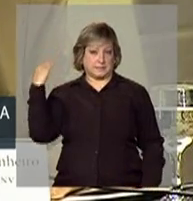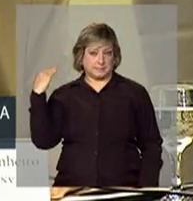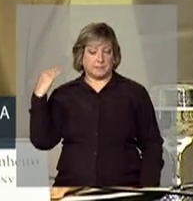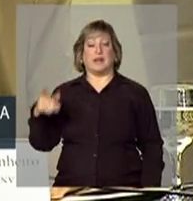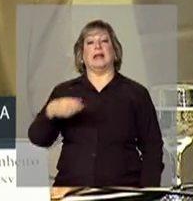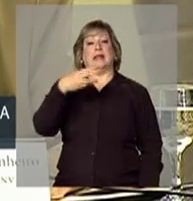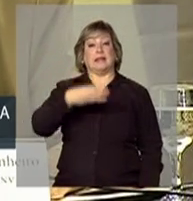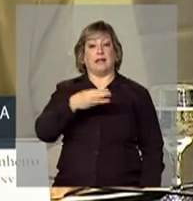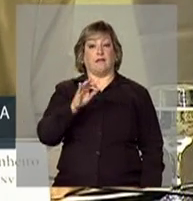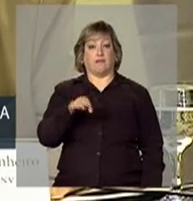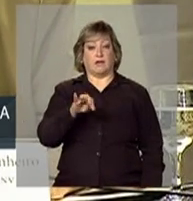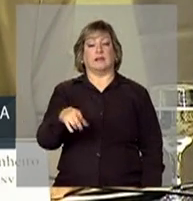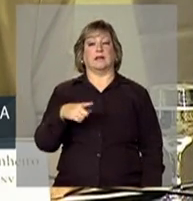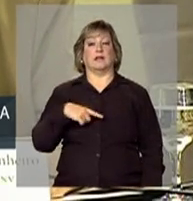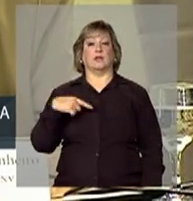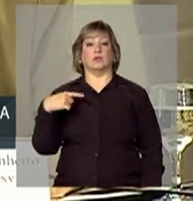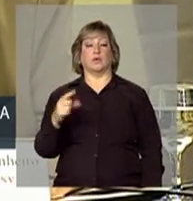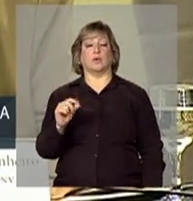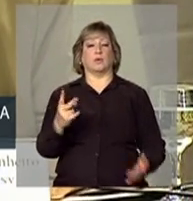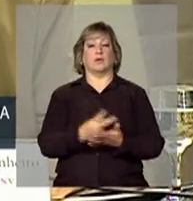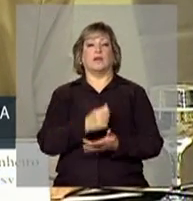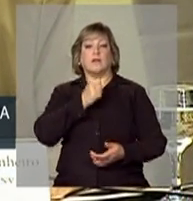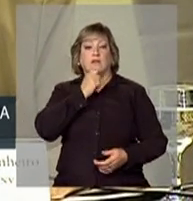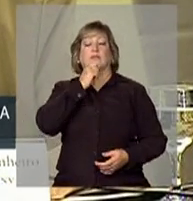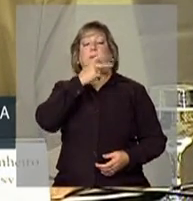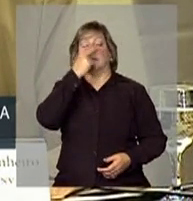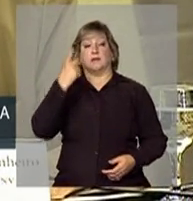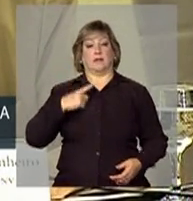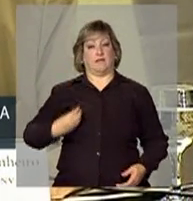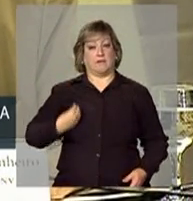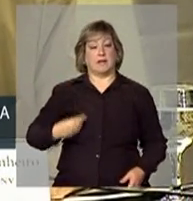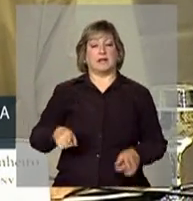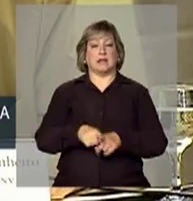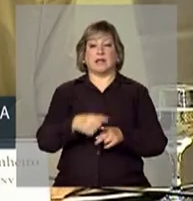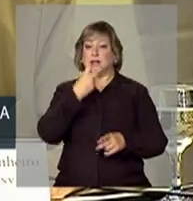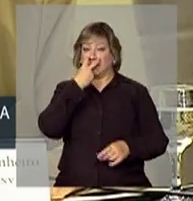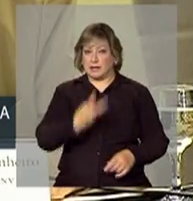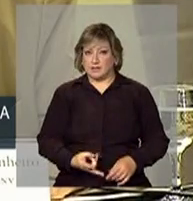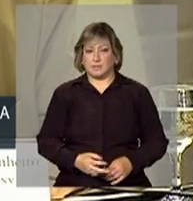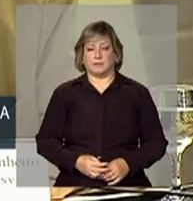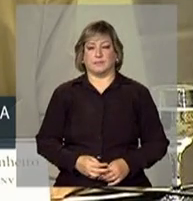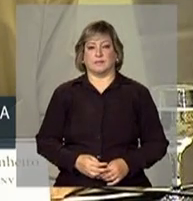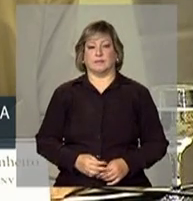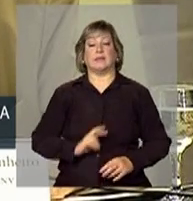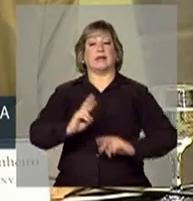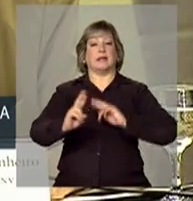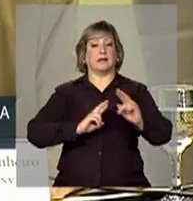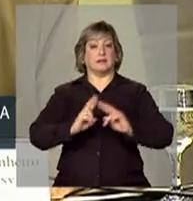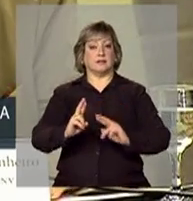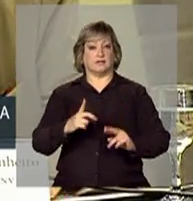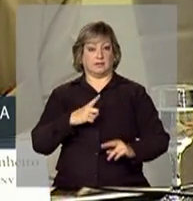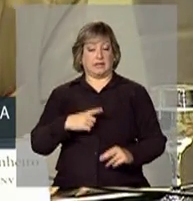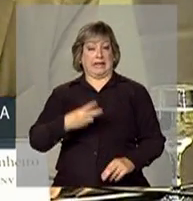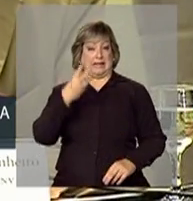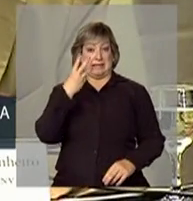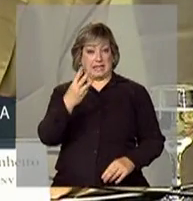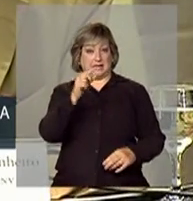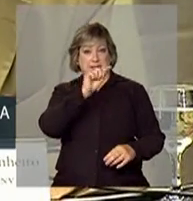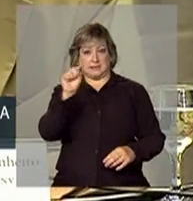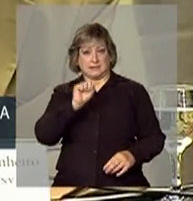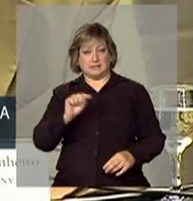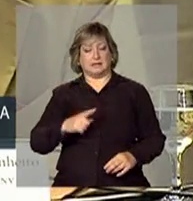os relatos das vítimas, sobreviventes e testemunhos. Os resultados que apresentamos se inserem em três linhas de